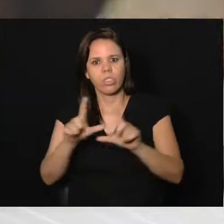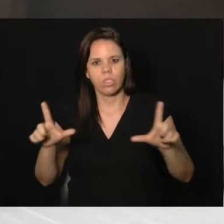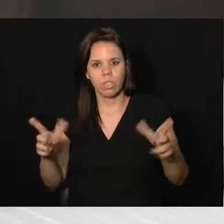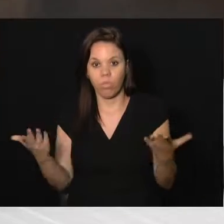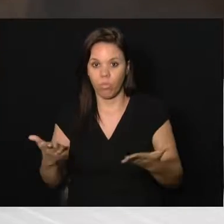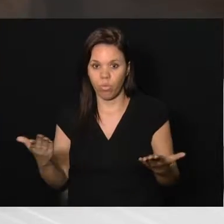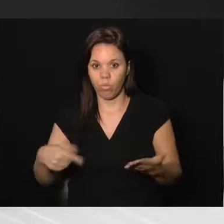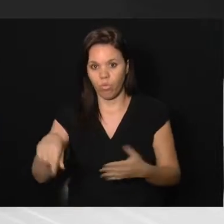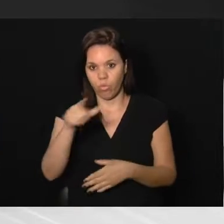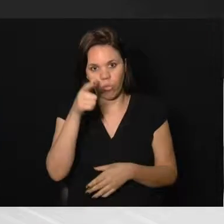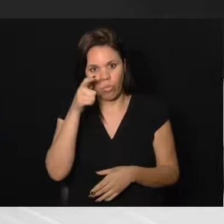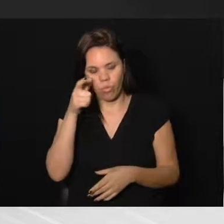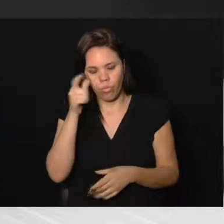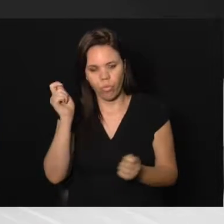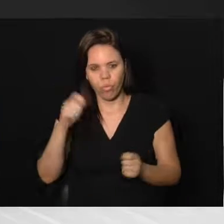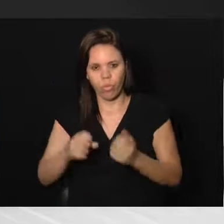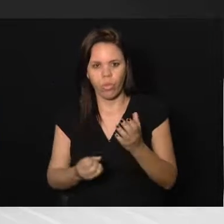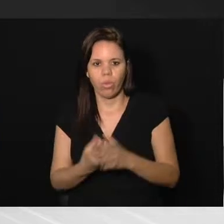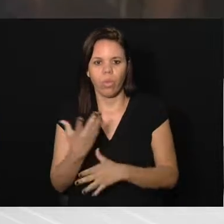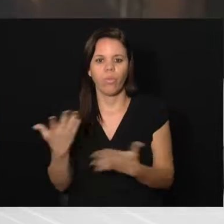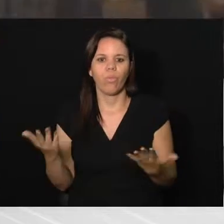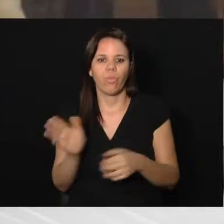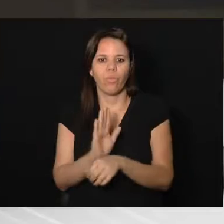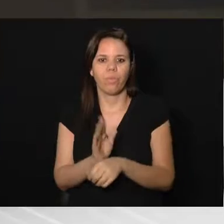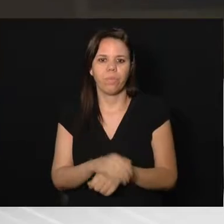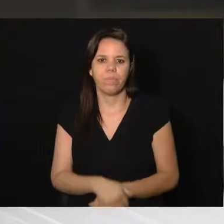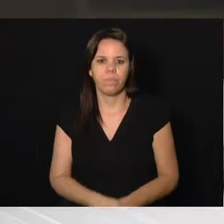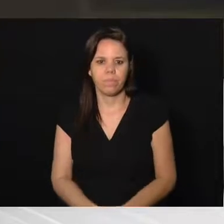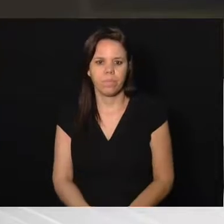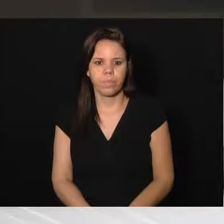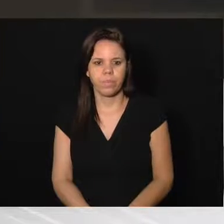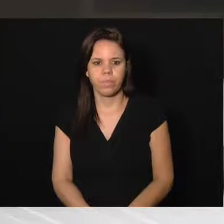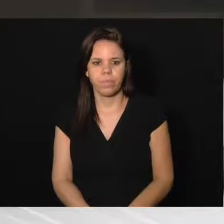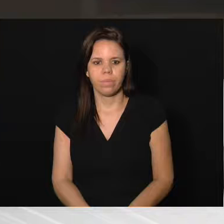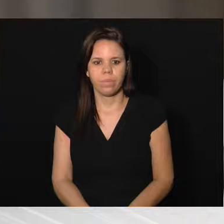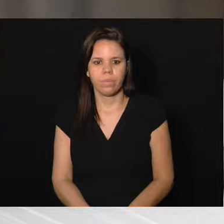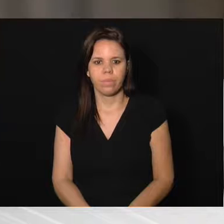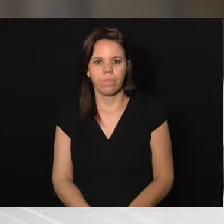mas hoje você já fica sabendo quais são os filmes.